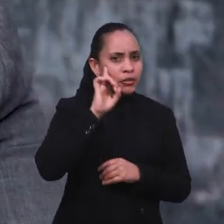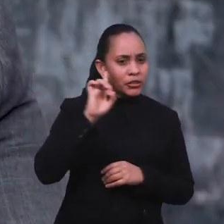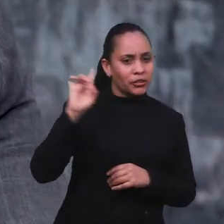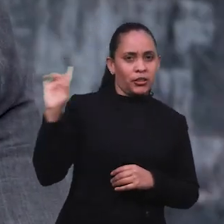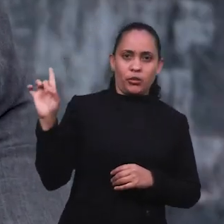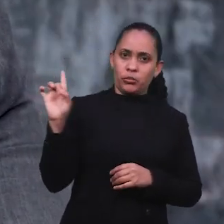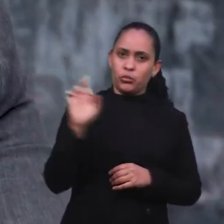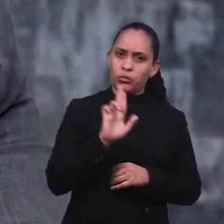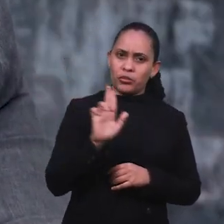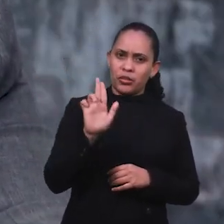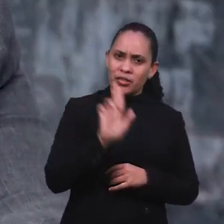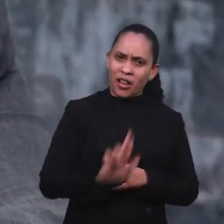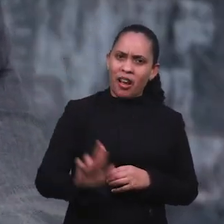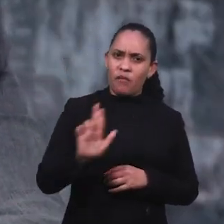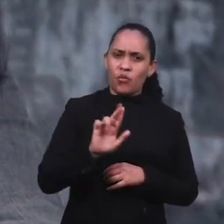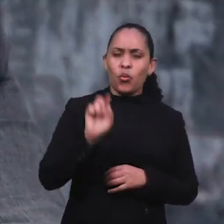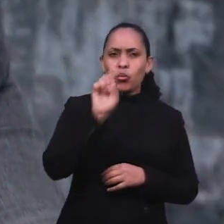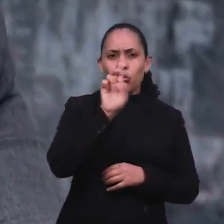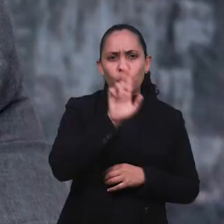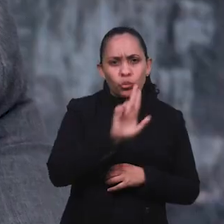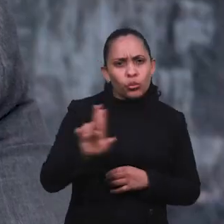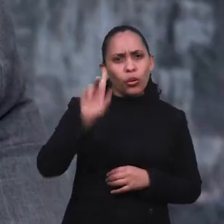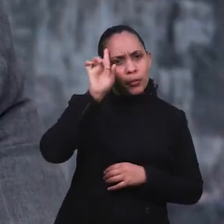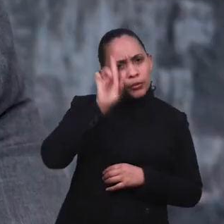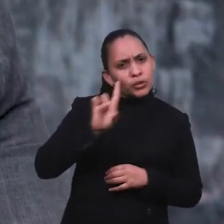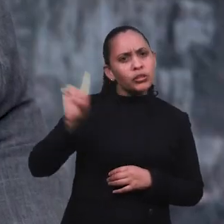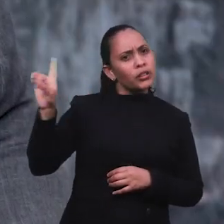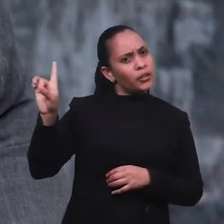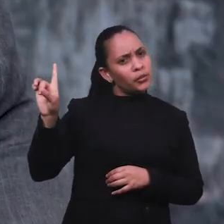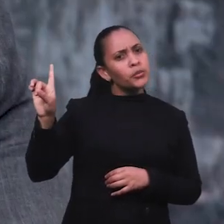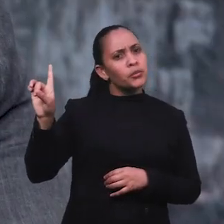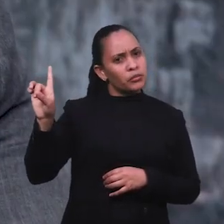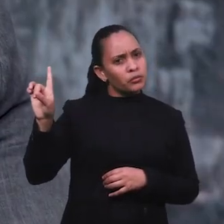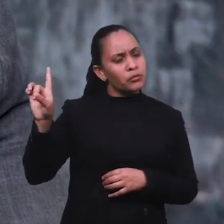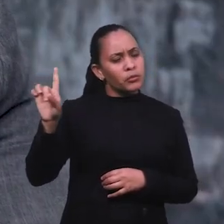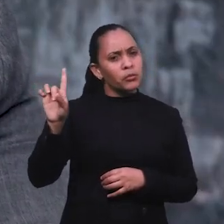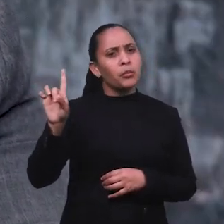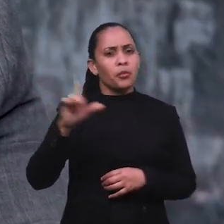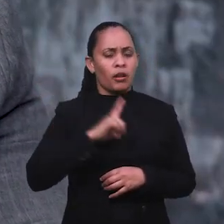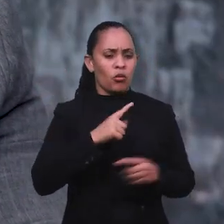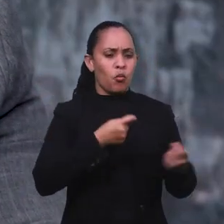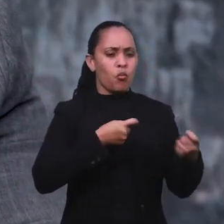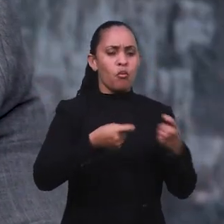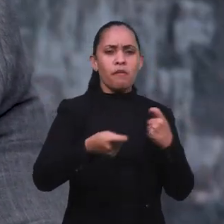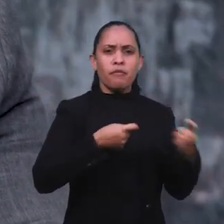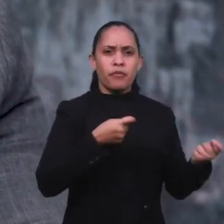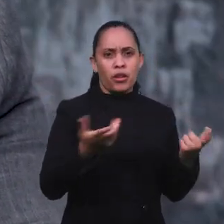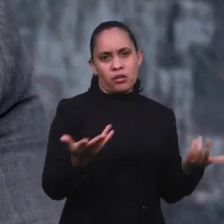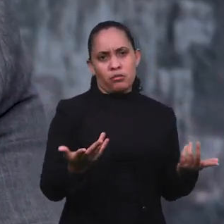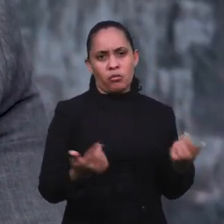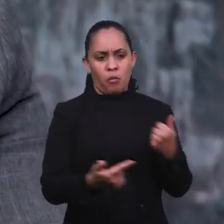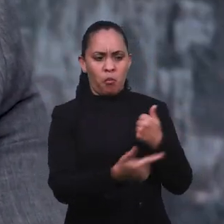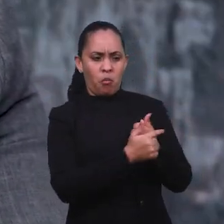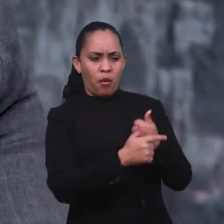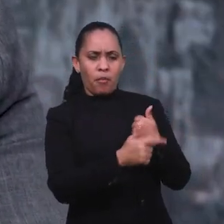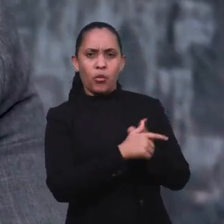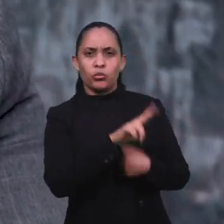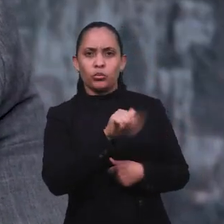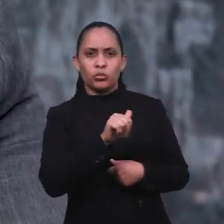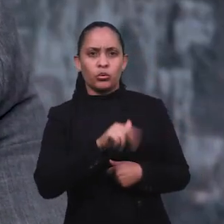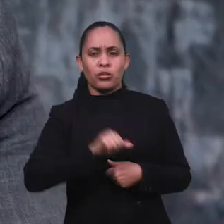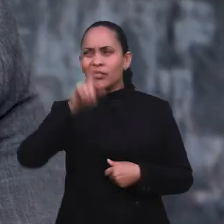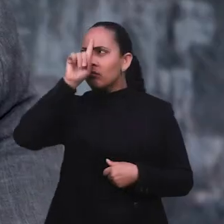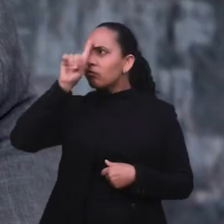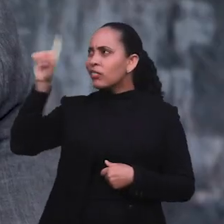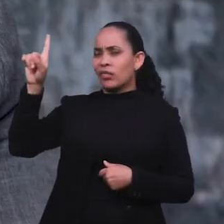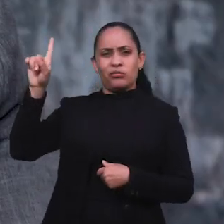Então observemos como foi extravasando esse poder da igreja, assumindo o papel que nunca foi o desejo do